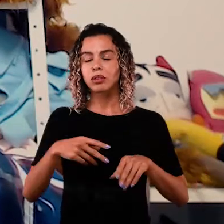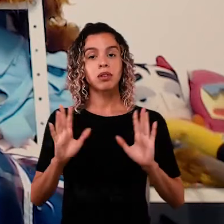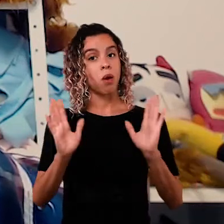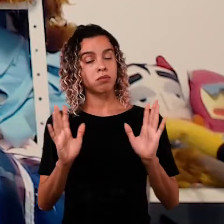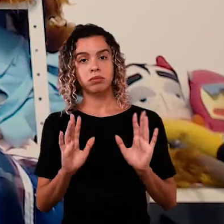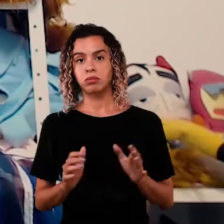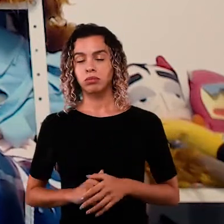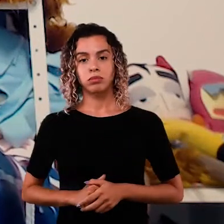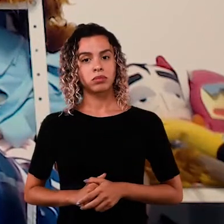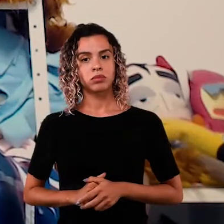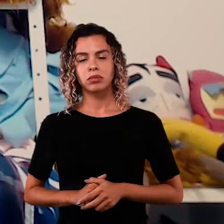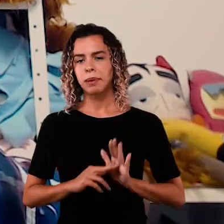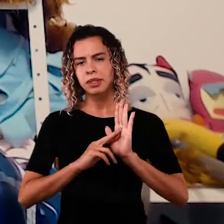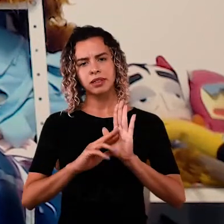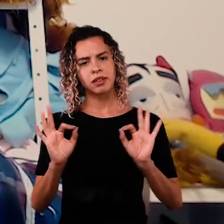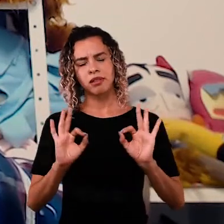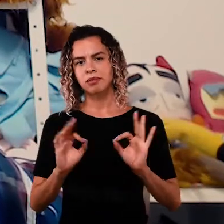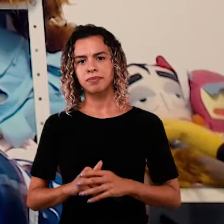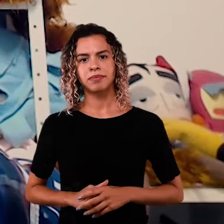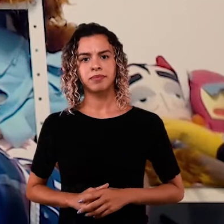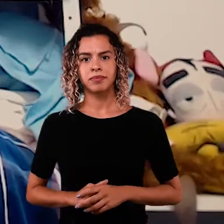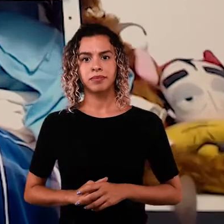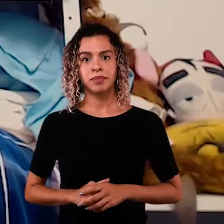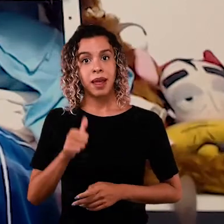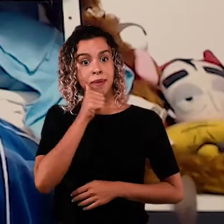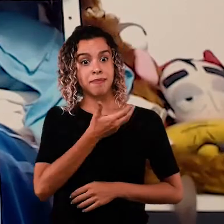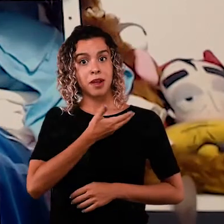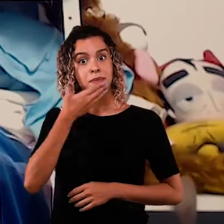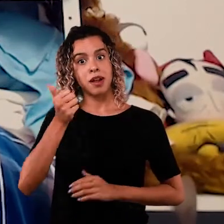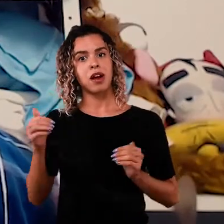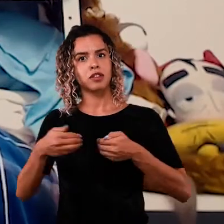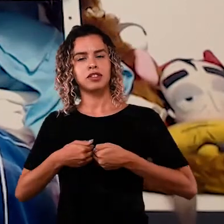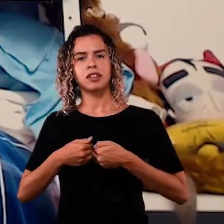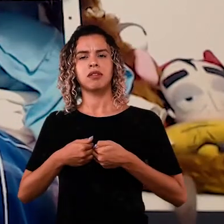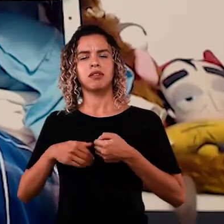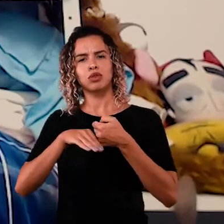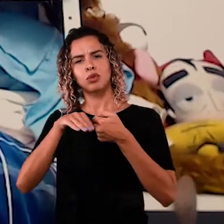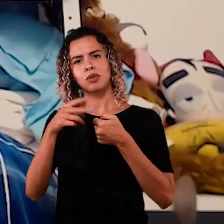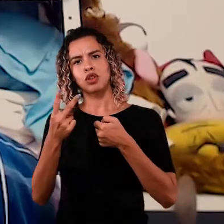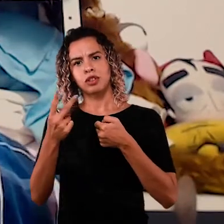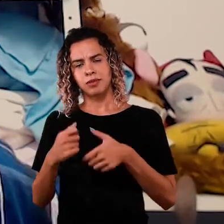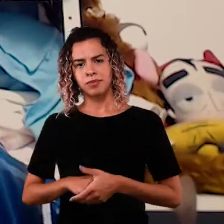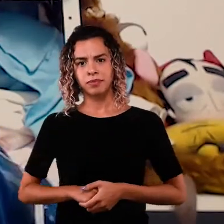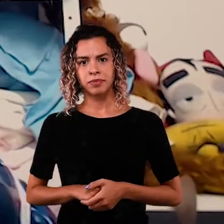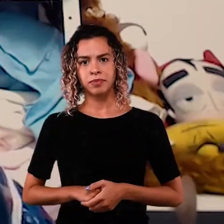nas suas falas? Não. Não representam. A minha melhor amiga é autista nível 2.